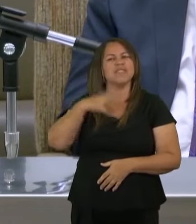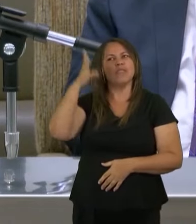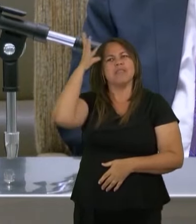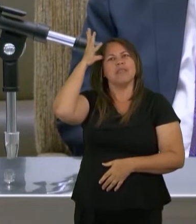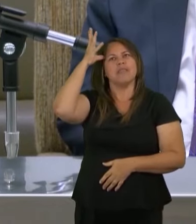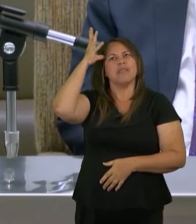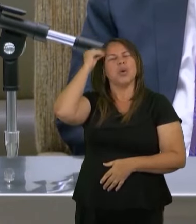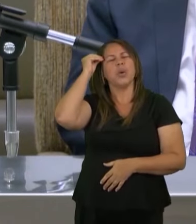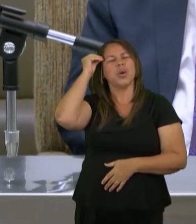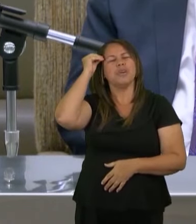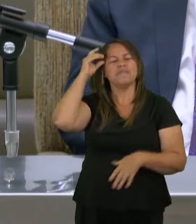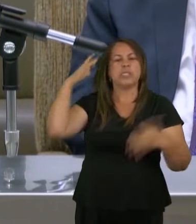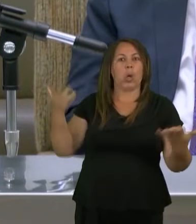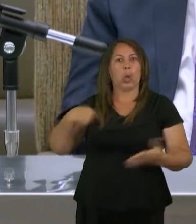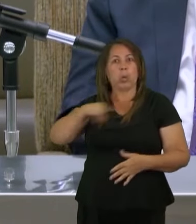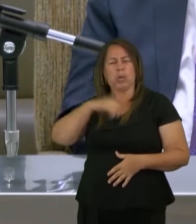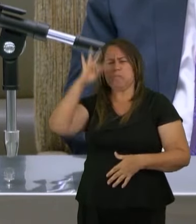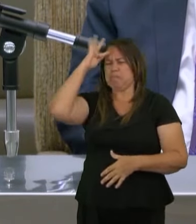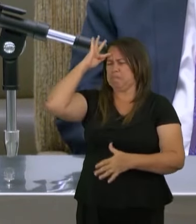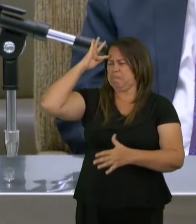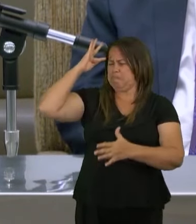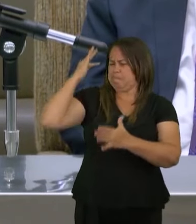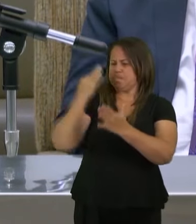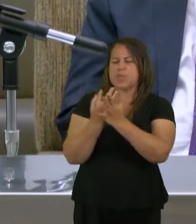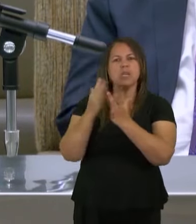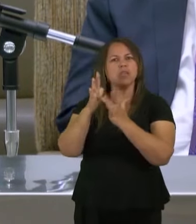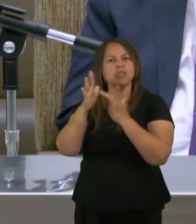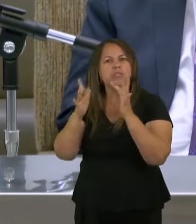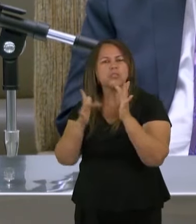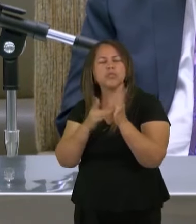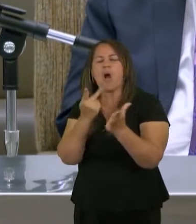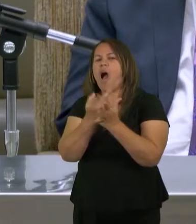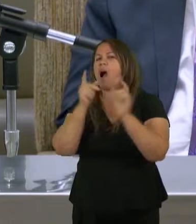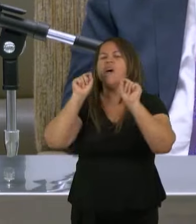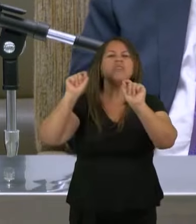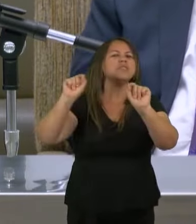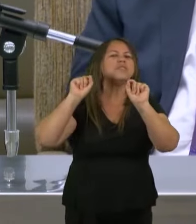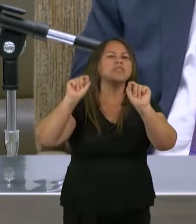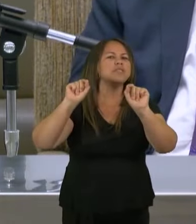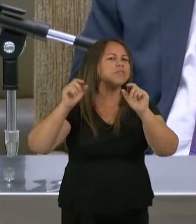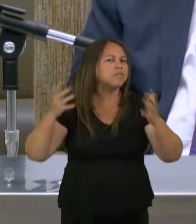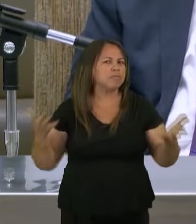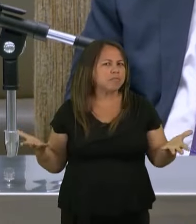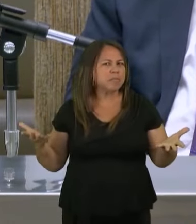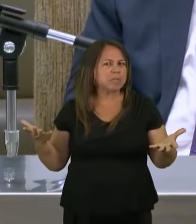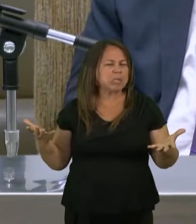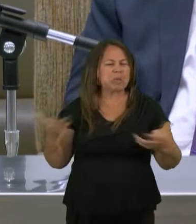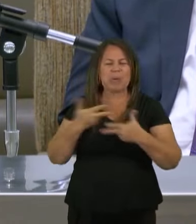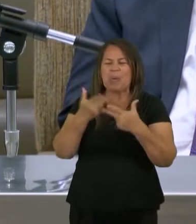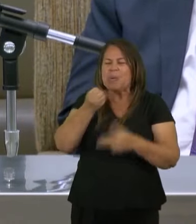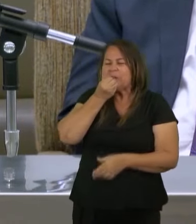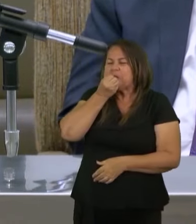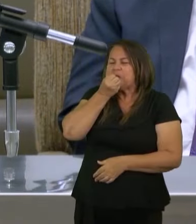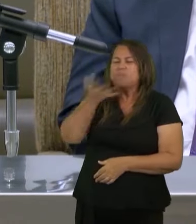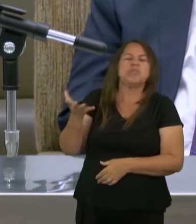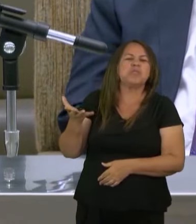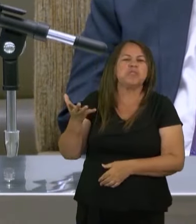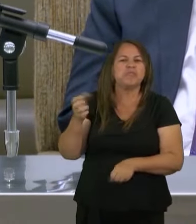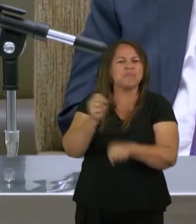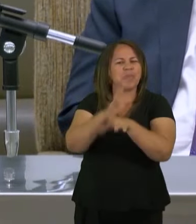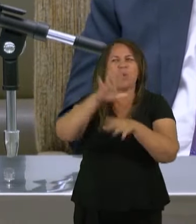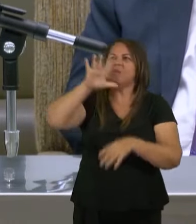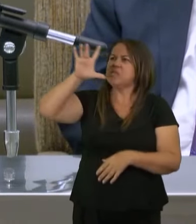fé é depositada em Jesus, o resultado será positivo. Glória a